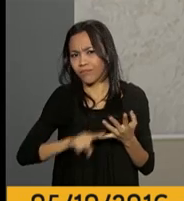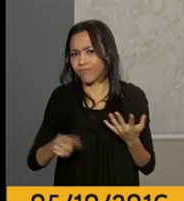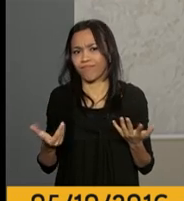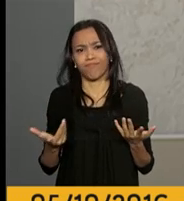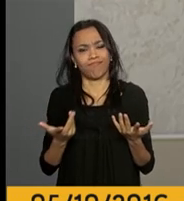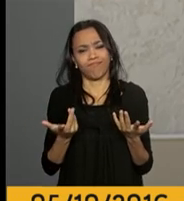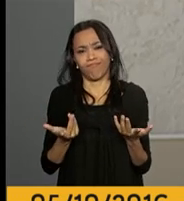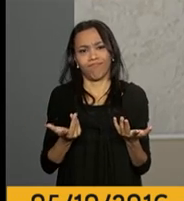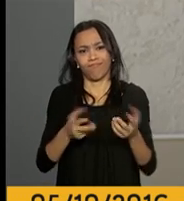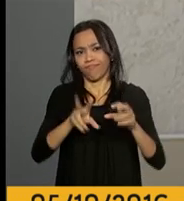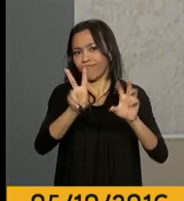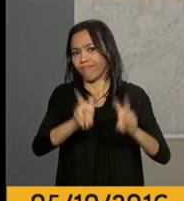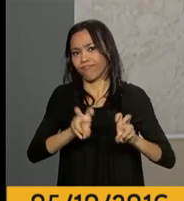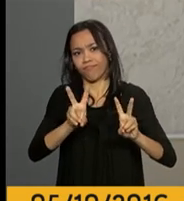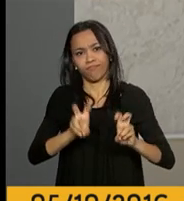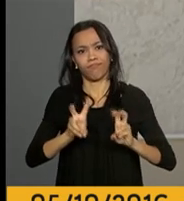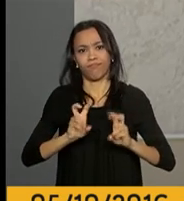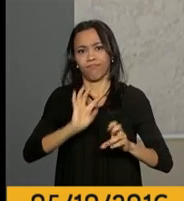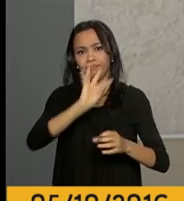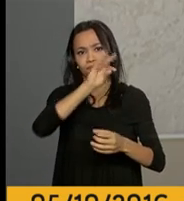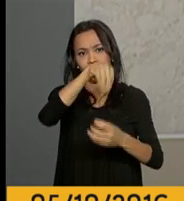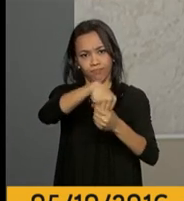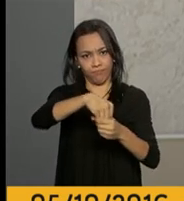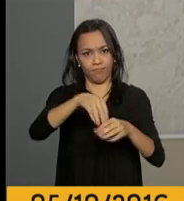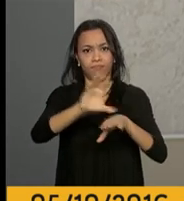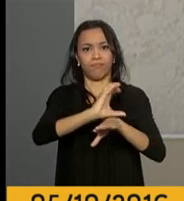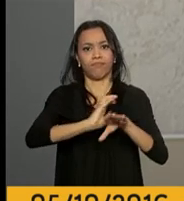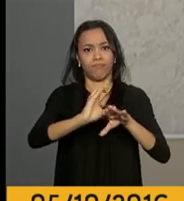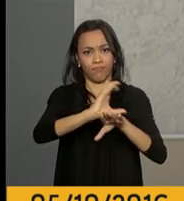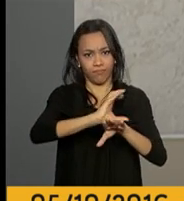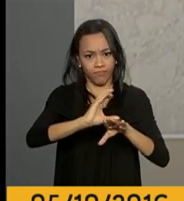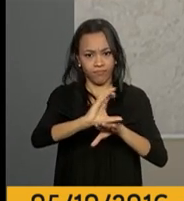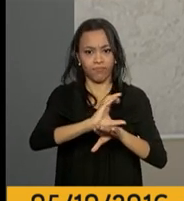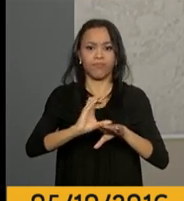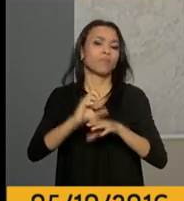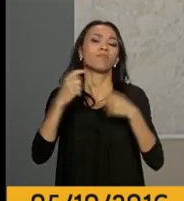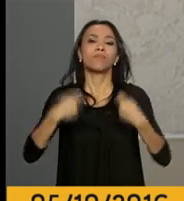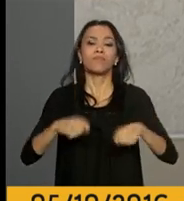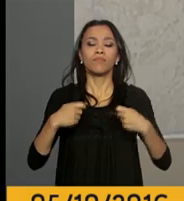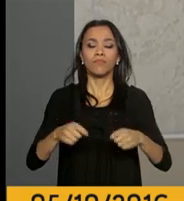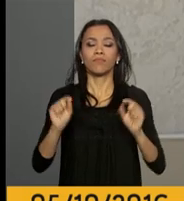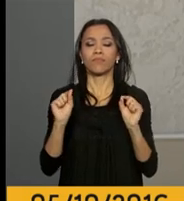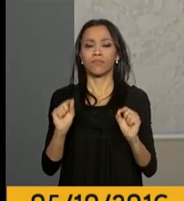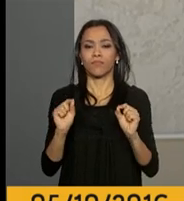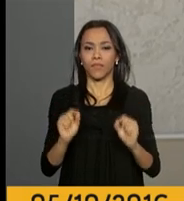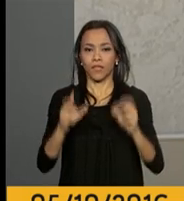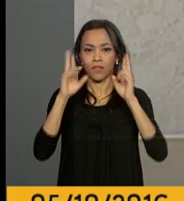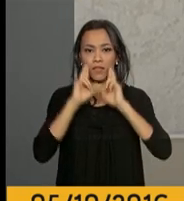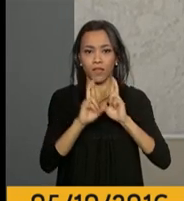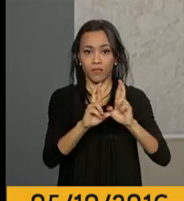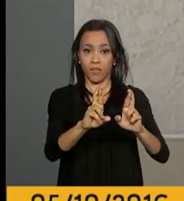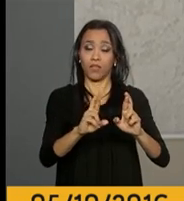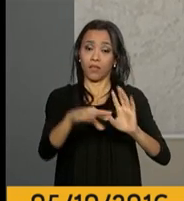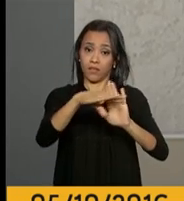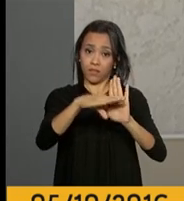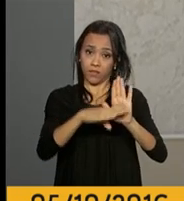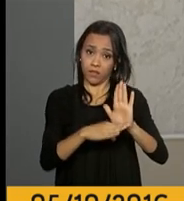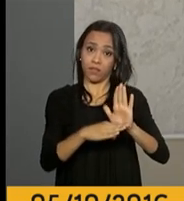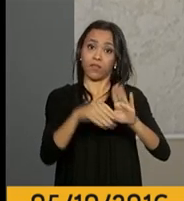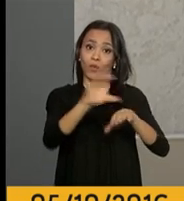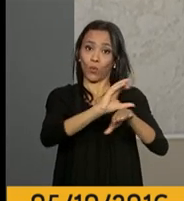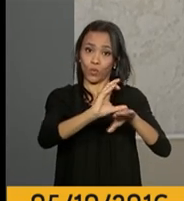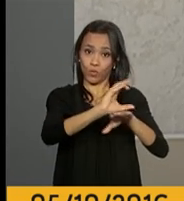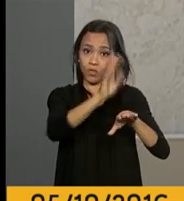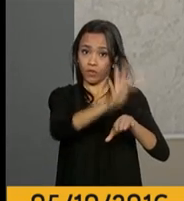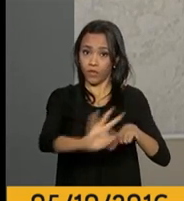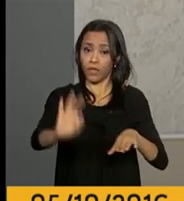eh acórdãos aqui proferidos levar em conta precisamente os princípios da Constituição Federal e de igual maneira